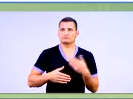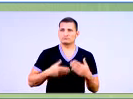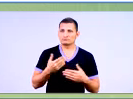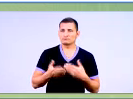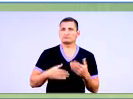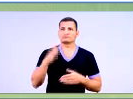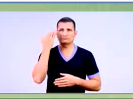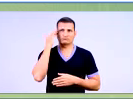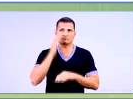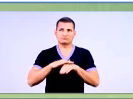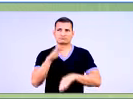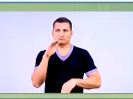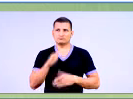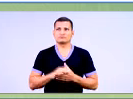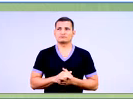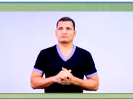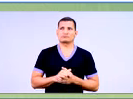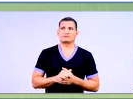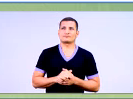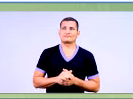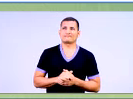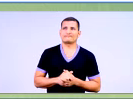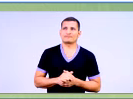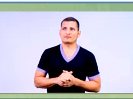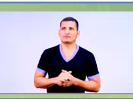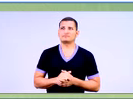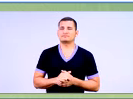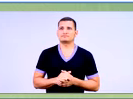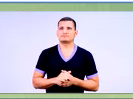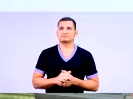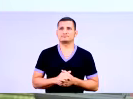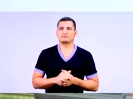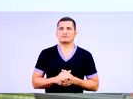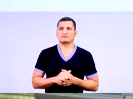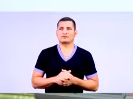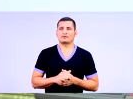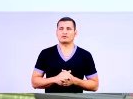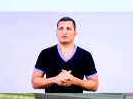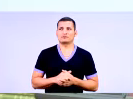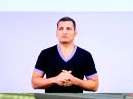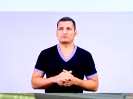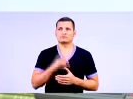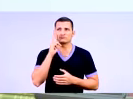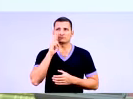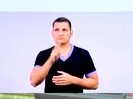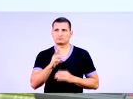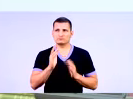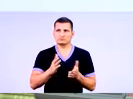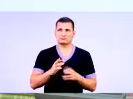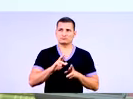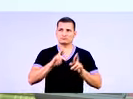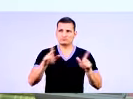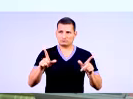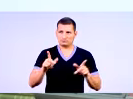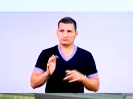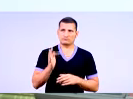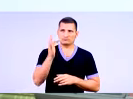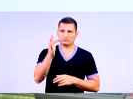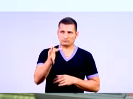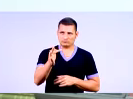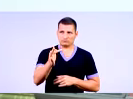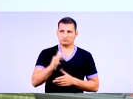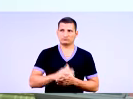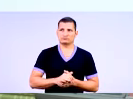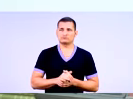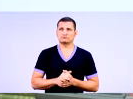muito mais. Ok, obrigada, Leide. Como vocês viram, então, a grande diferença do futuro para os demais tempos verbais